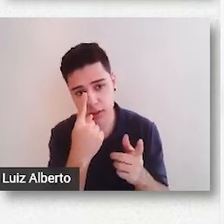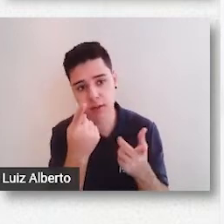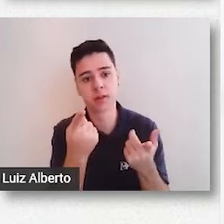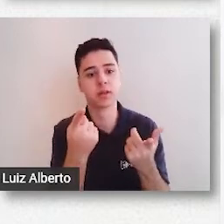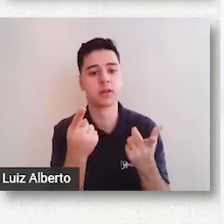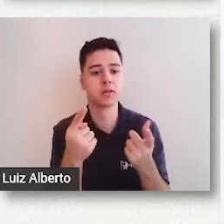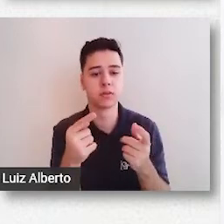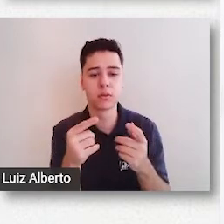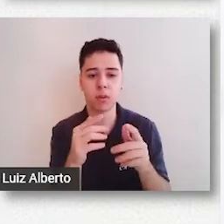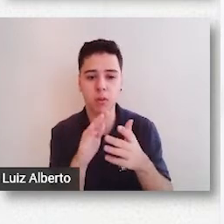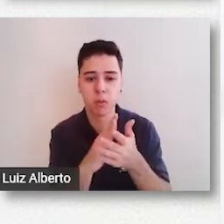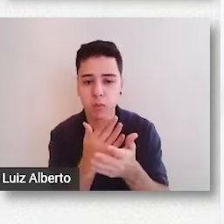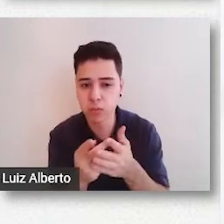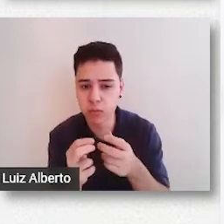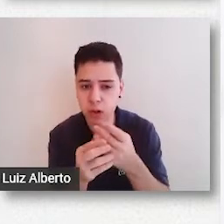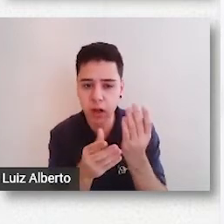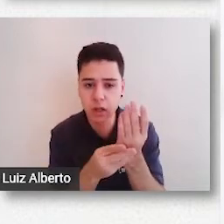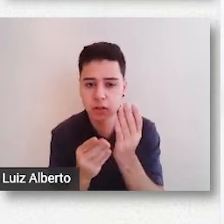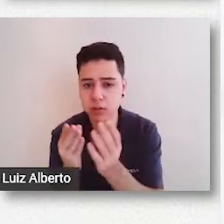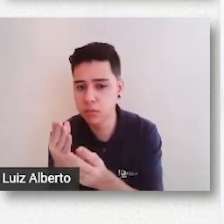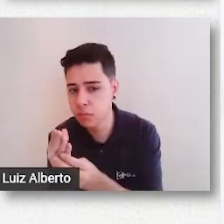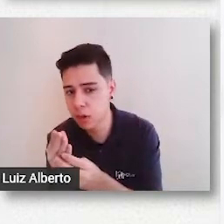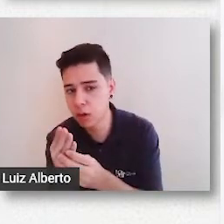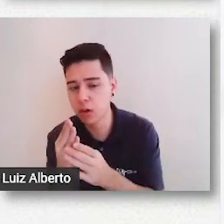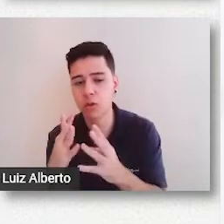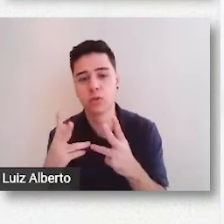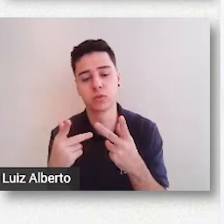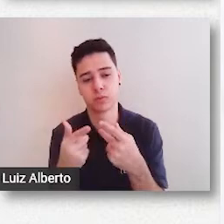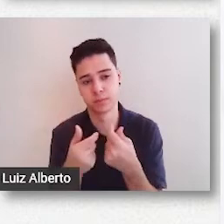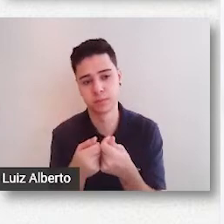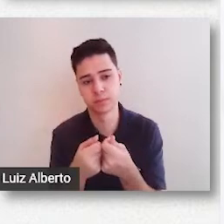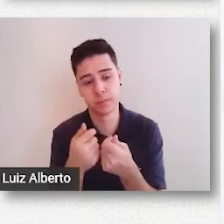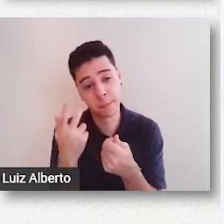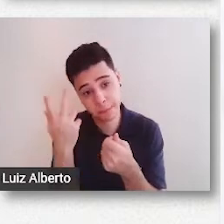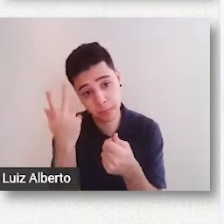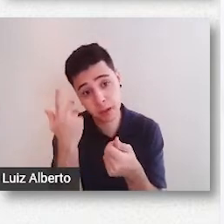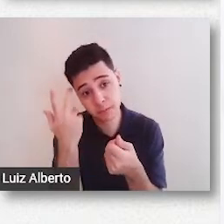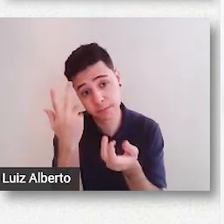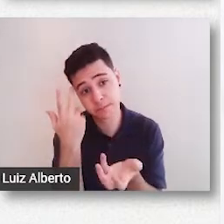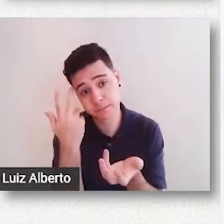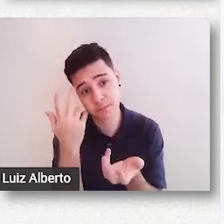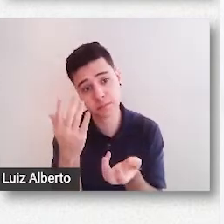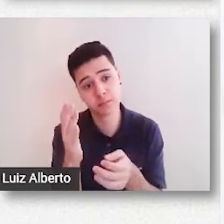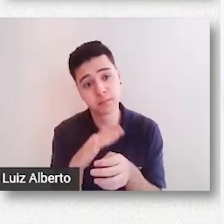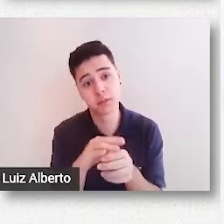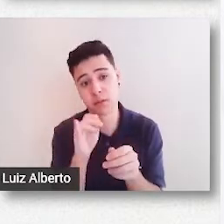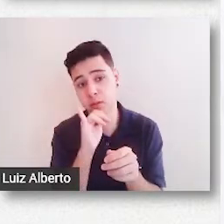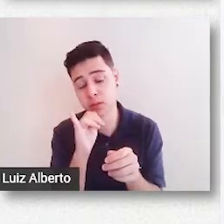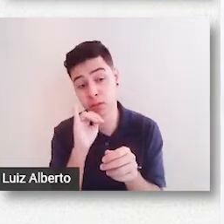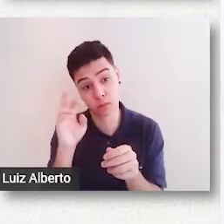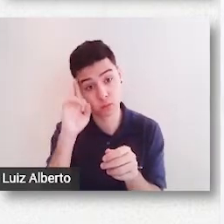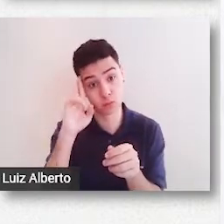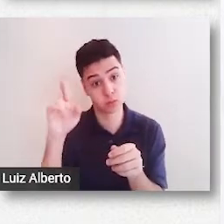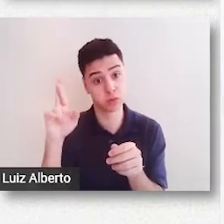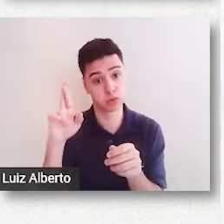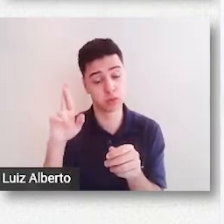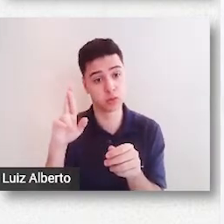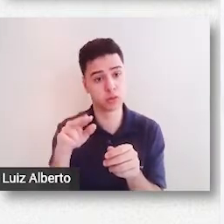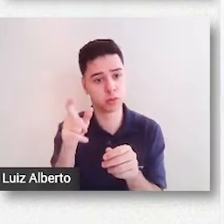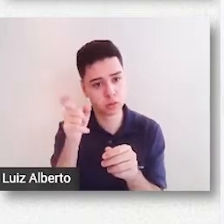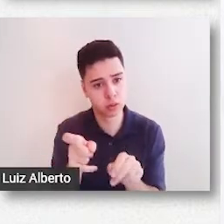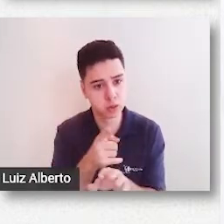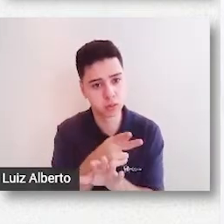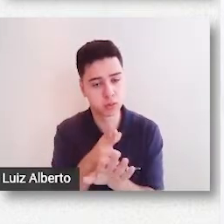mais delicadas, as mãos e os rostos, né, geralmente ficavam mais por conta do mestre. E os oficiais e os